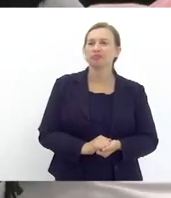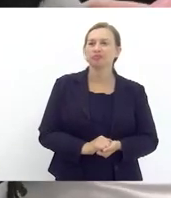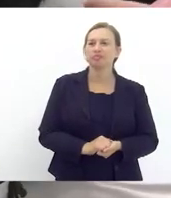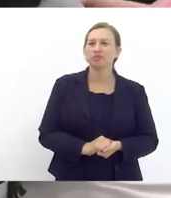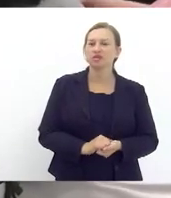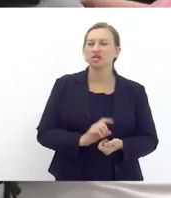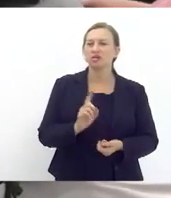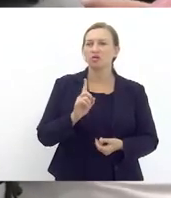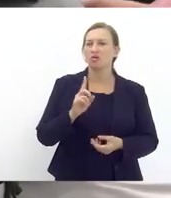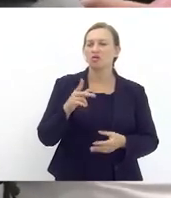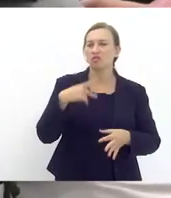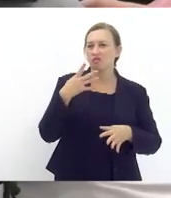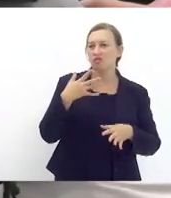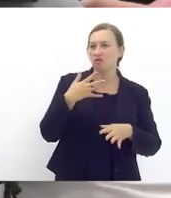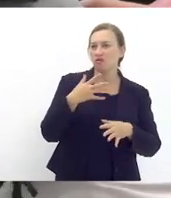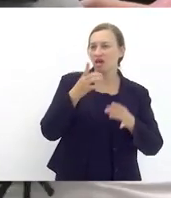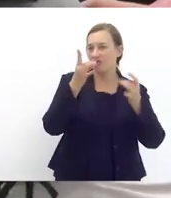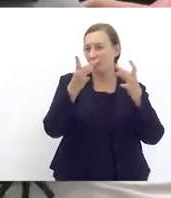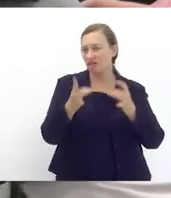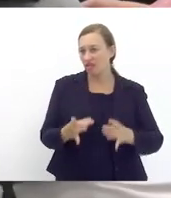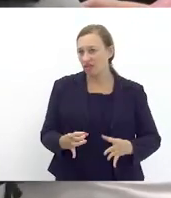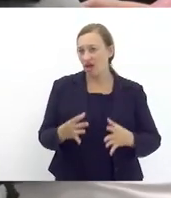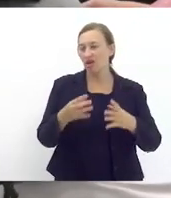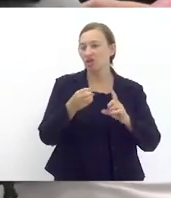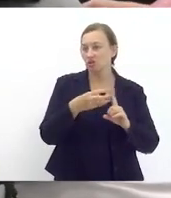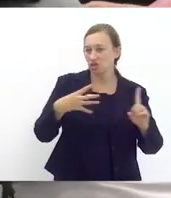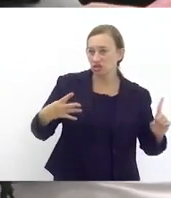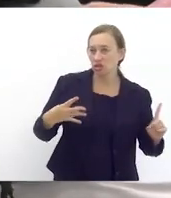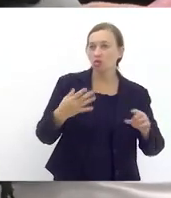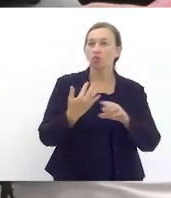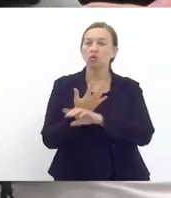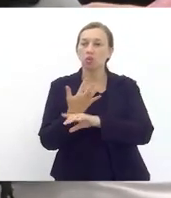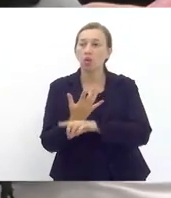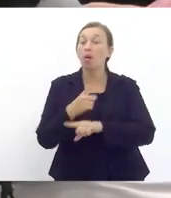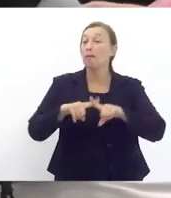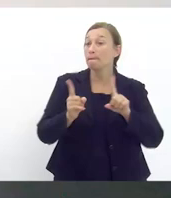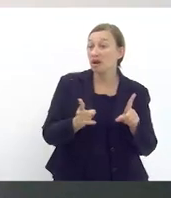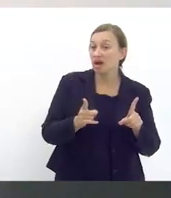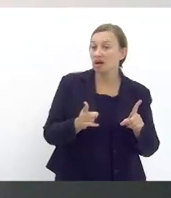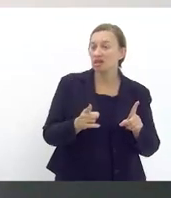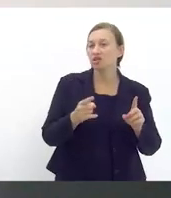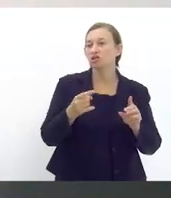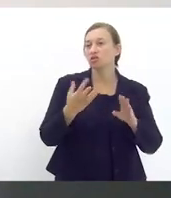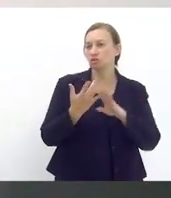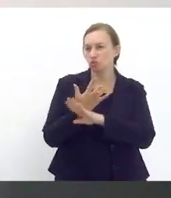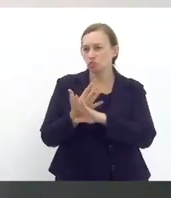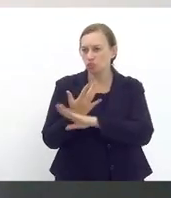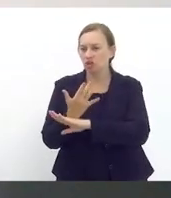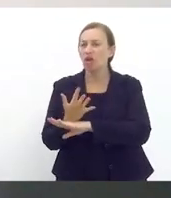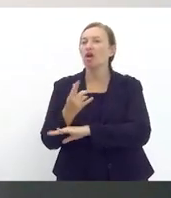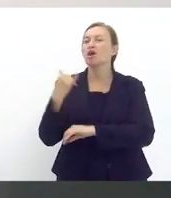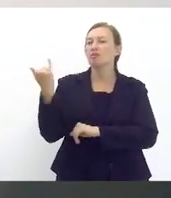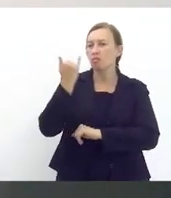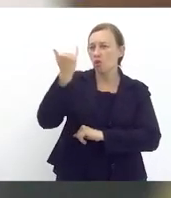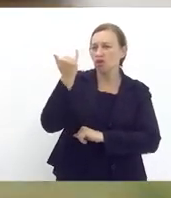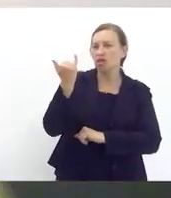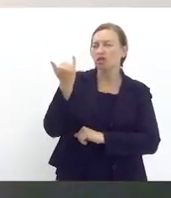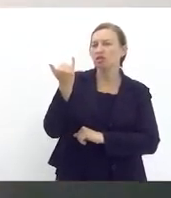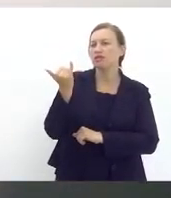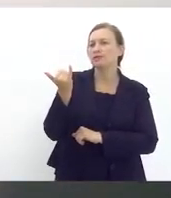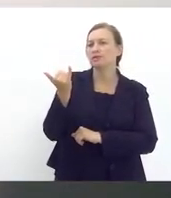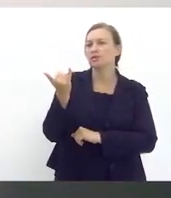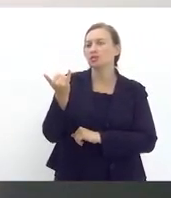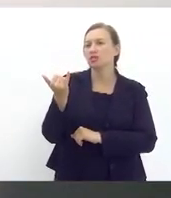não vou entrar dar conta de entrar em detalhes das tensões dadas em Duque de Caxias Mas a partir de Duque de Caxias acho importante dar um